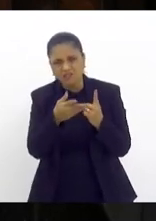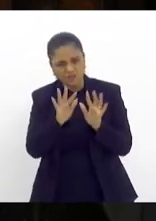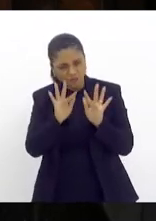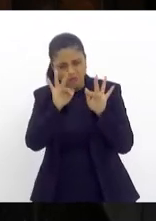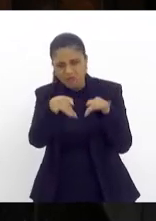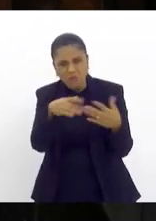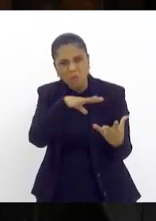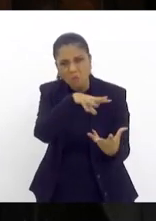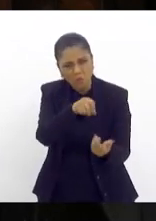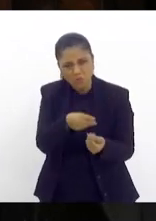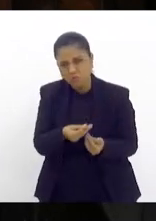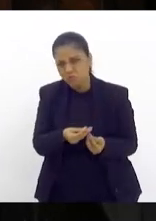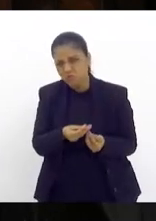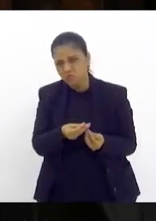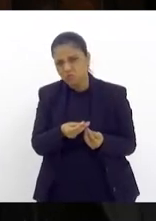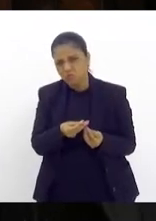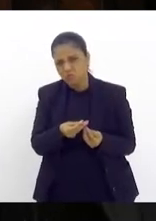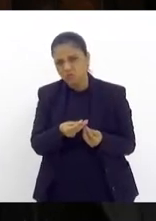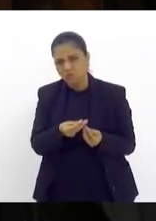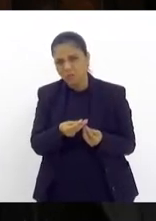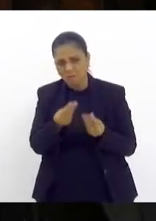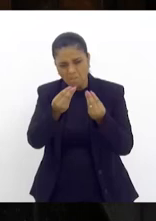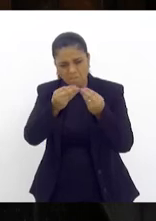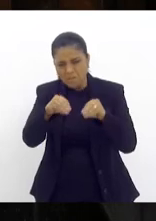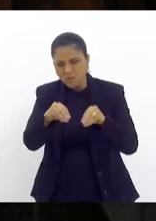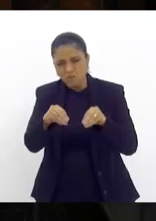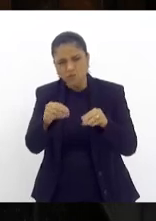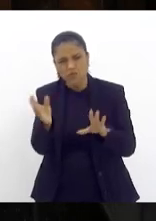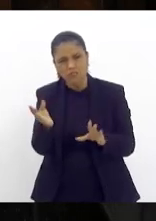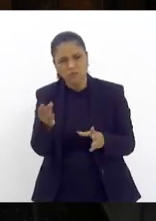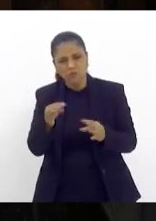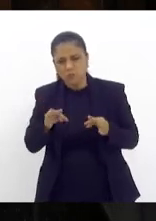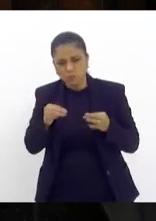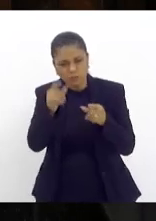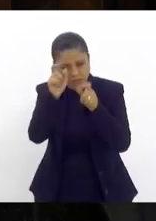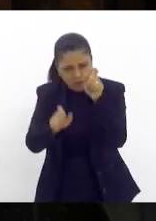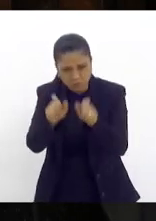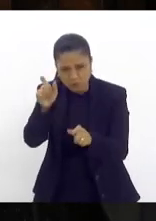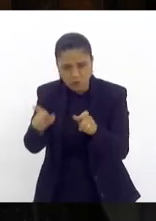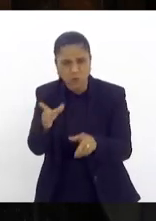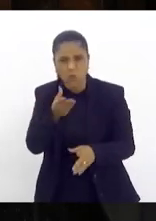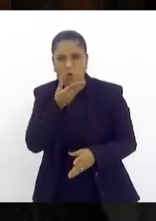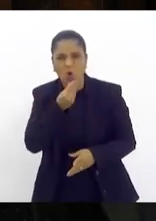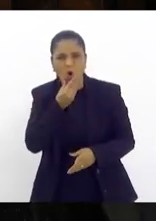mundo? É a sociedade do medo?